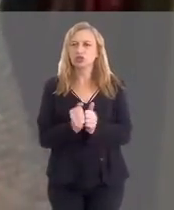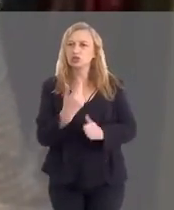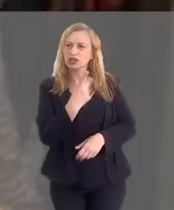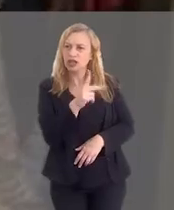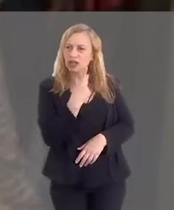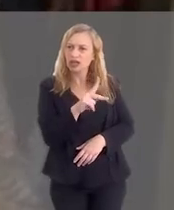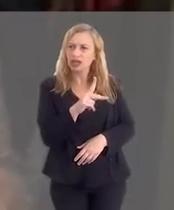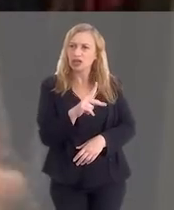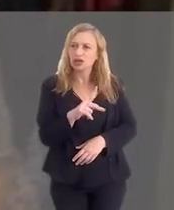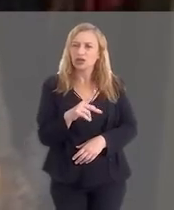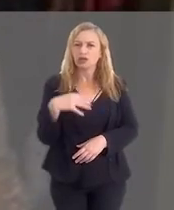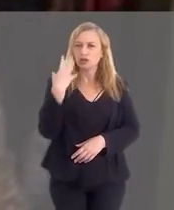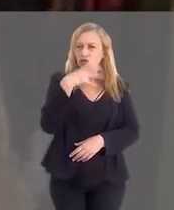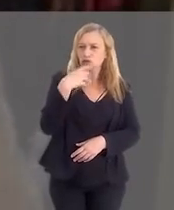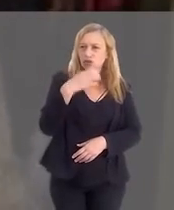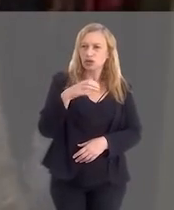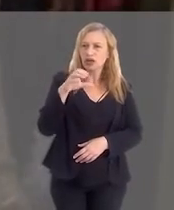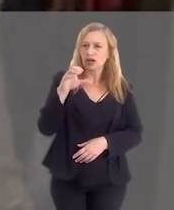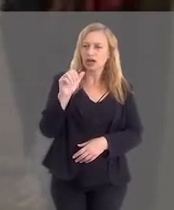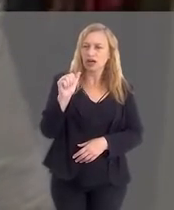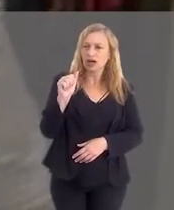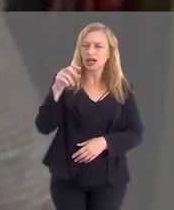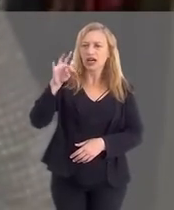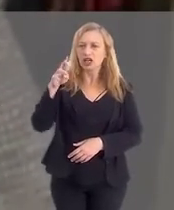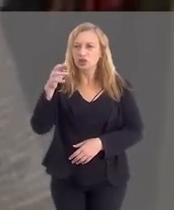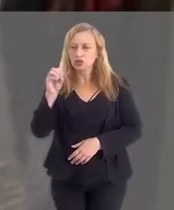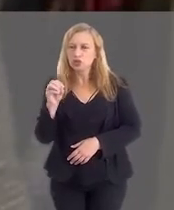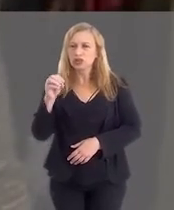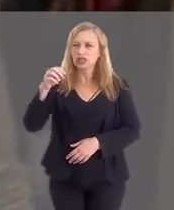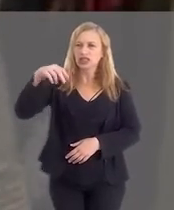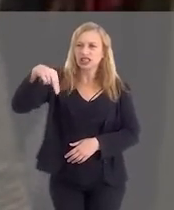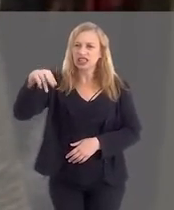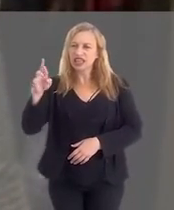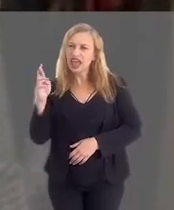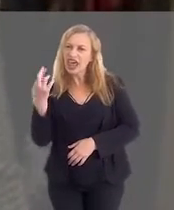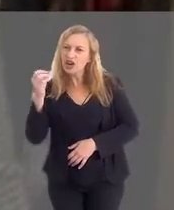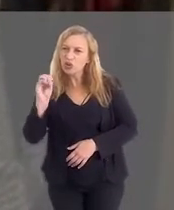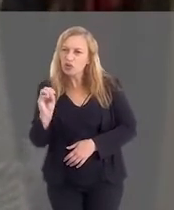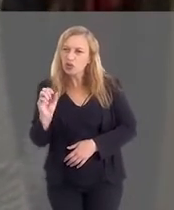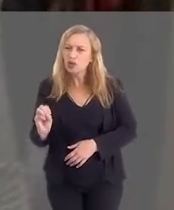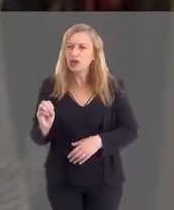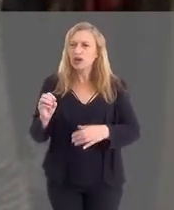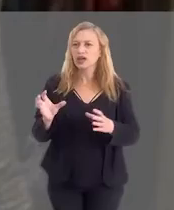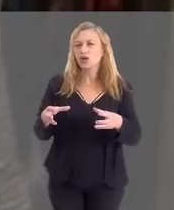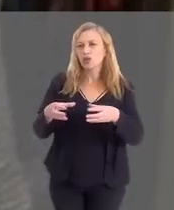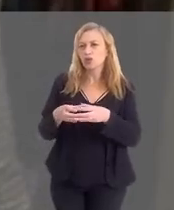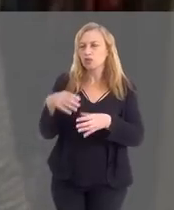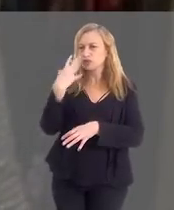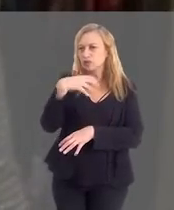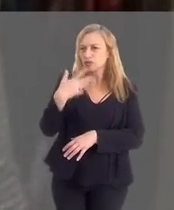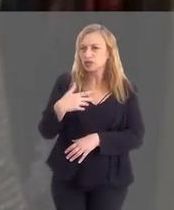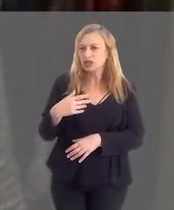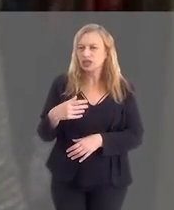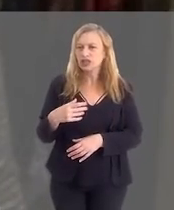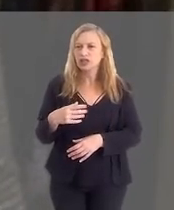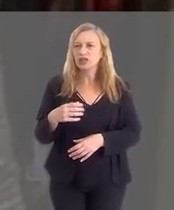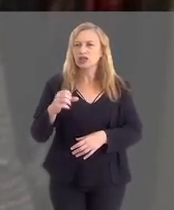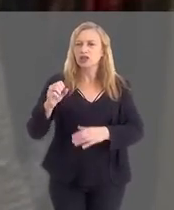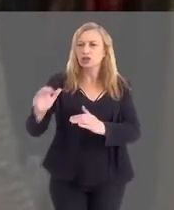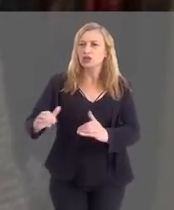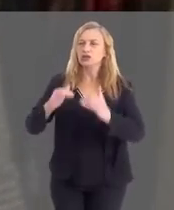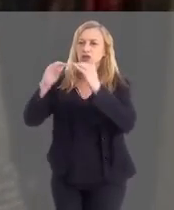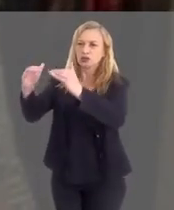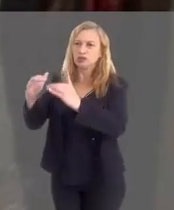trajetória com elas. E aí, quando eu escuto o Câmbio Negro, que é uma banda lendária aqui de Brasília, eu escuto um refrão que